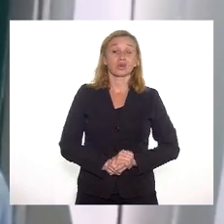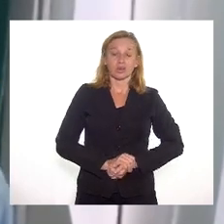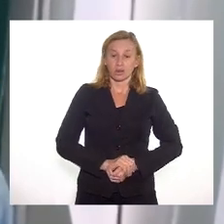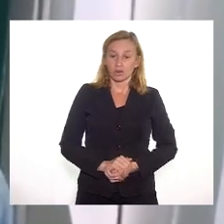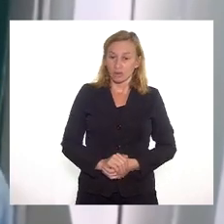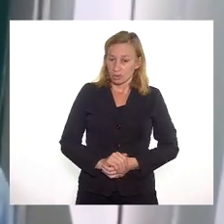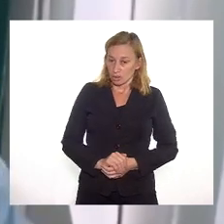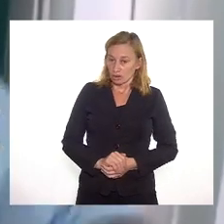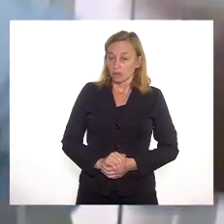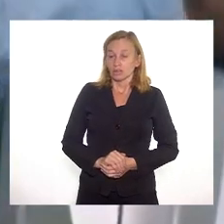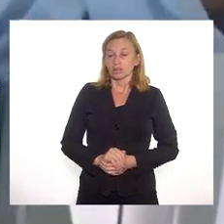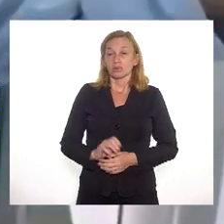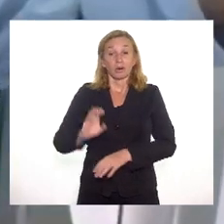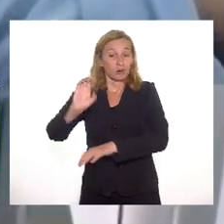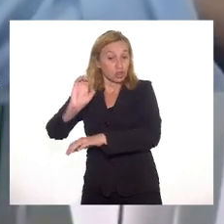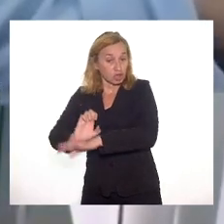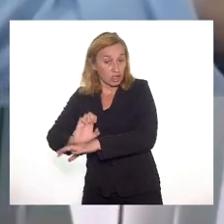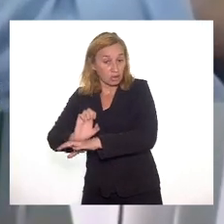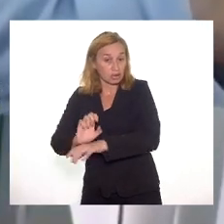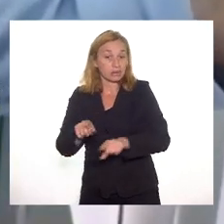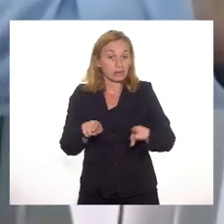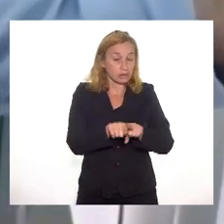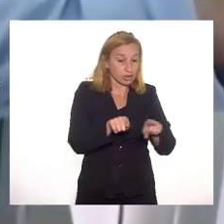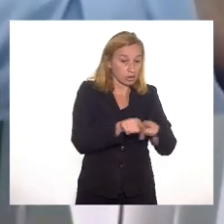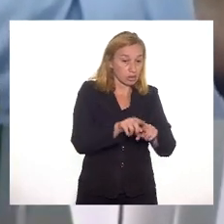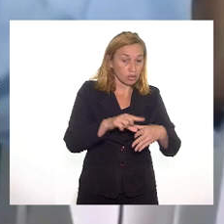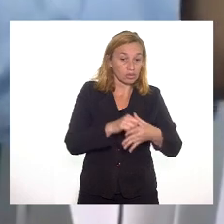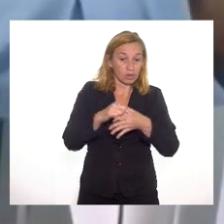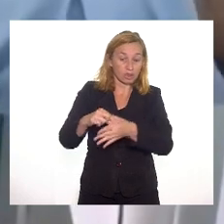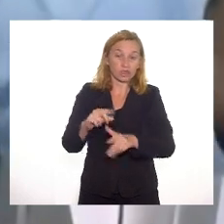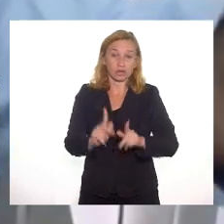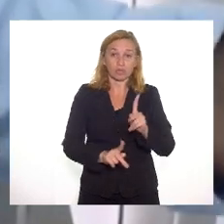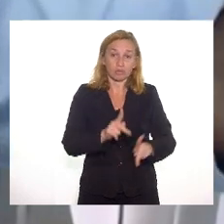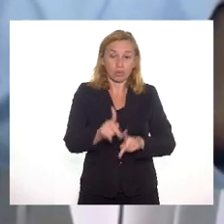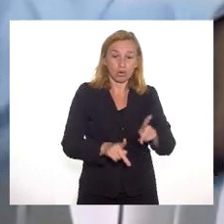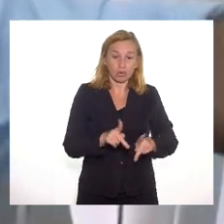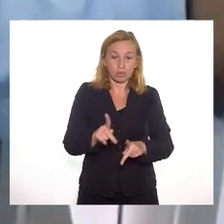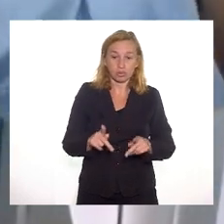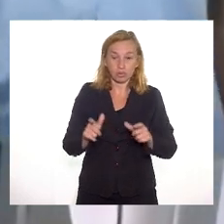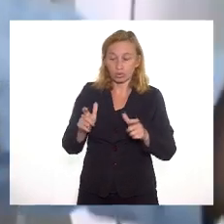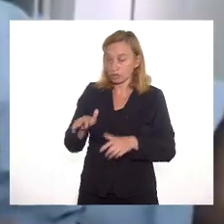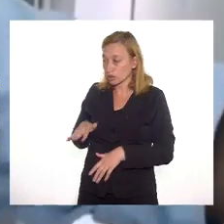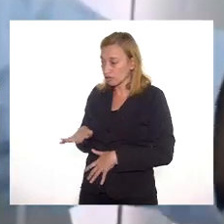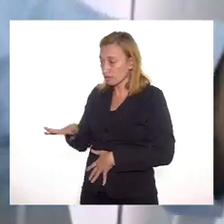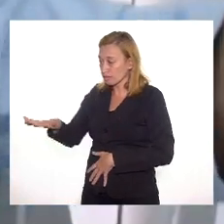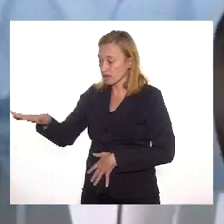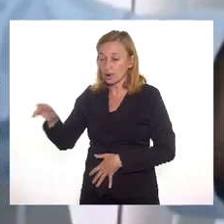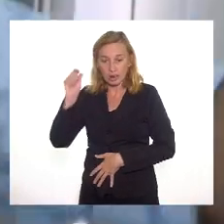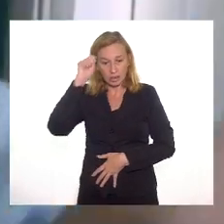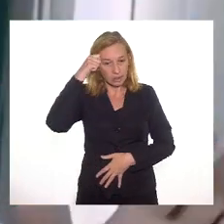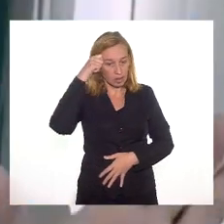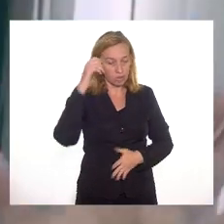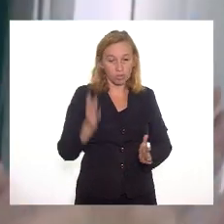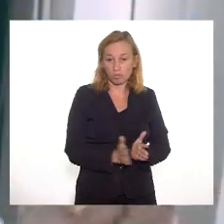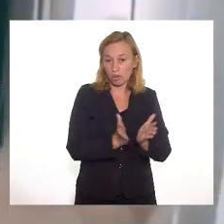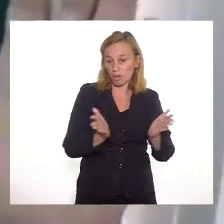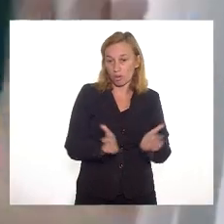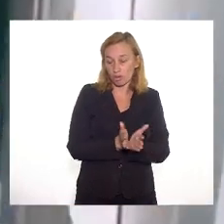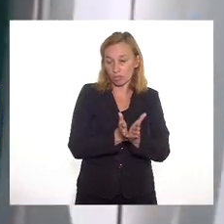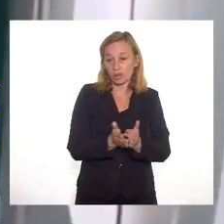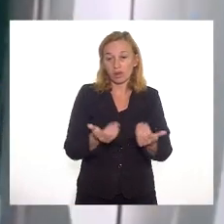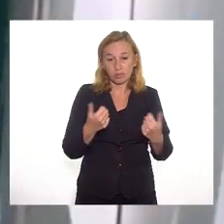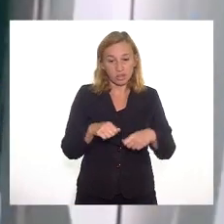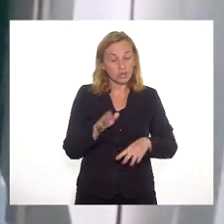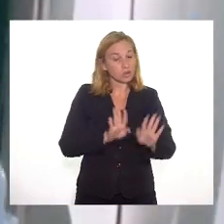para um ministro de Estado quanto também para um líder popular de um território periférico, negro, pobre. Portanto, é preciso